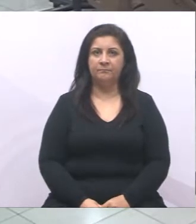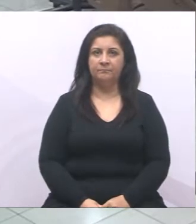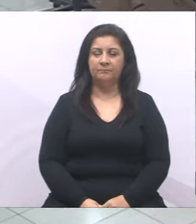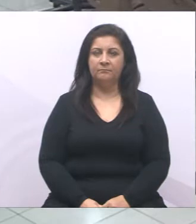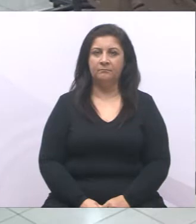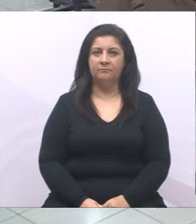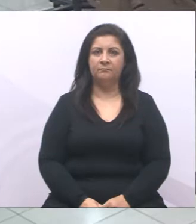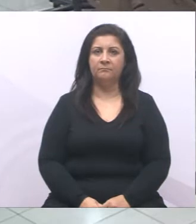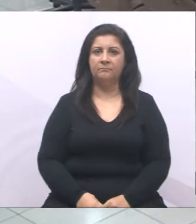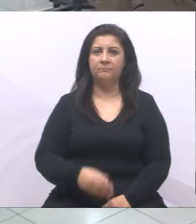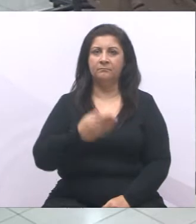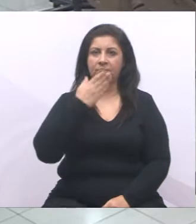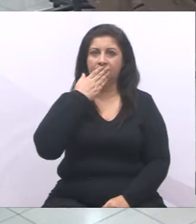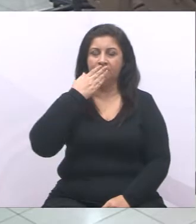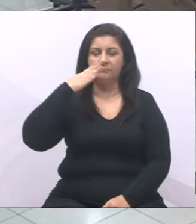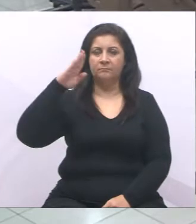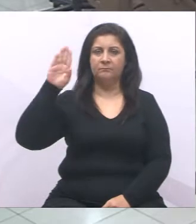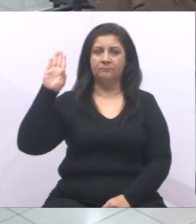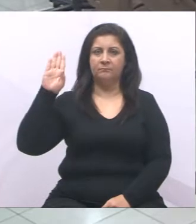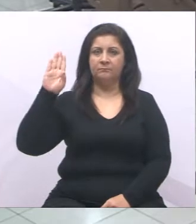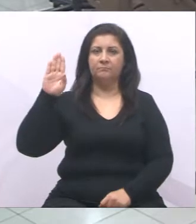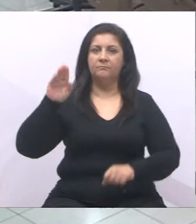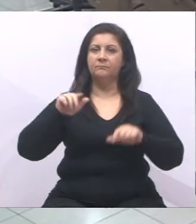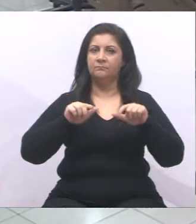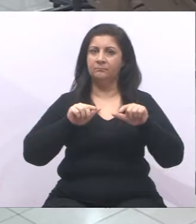Prometo exercer